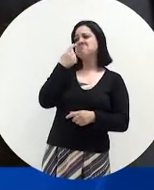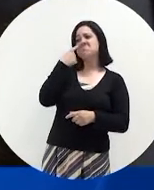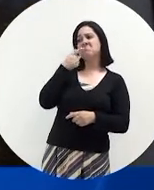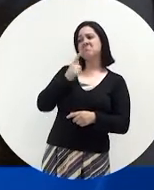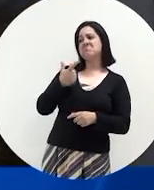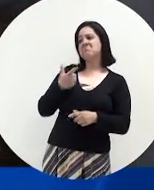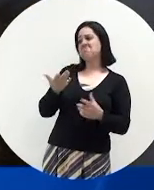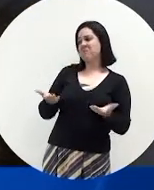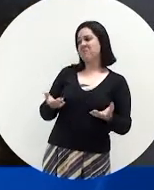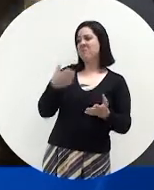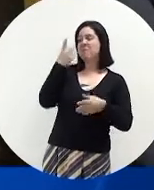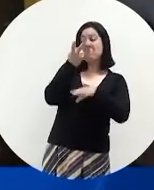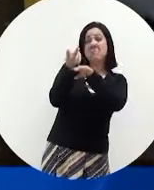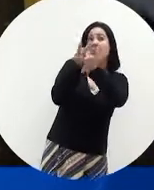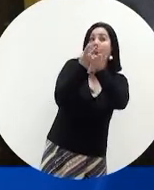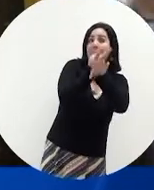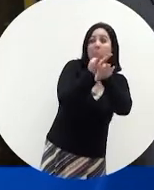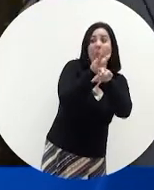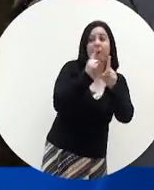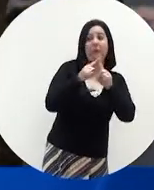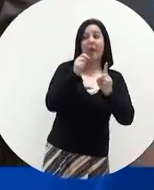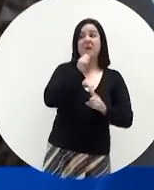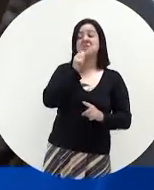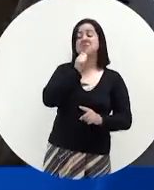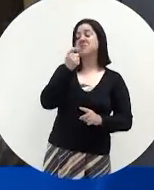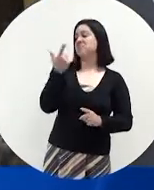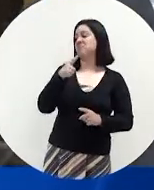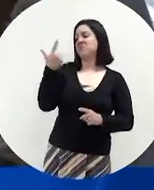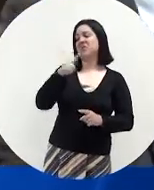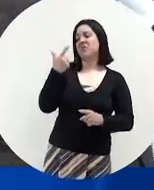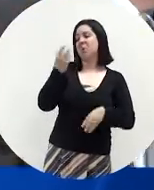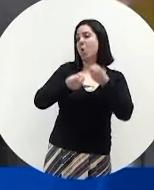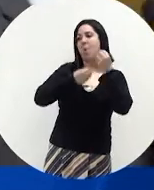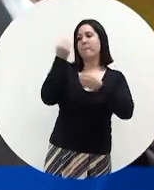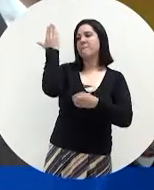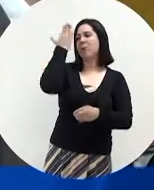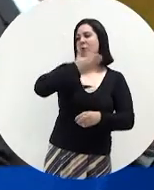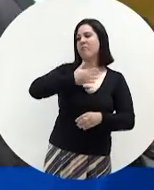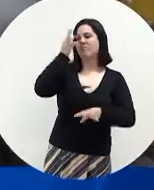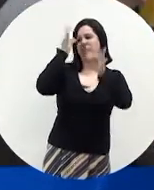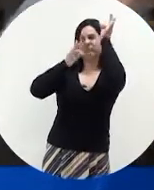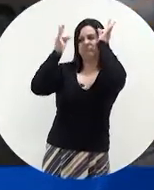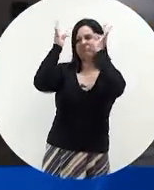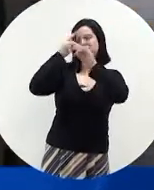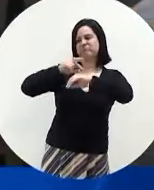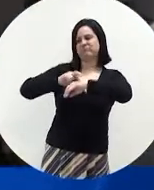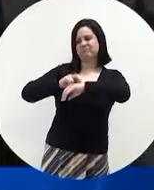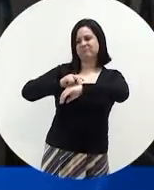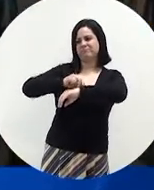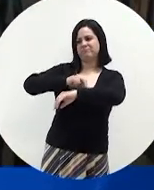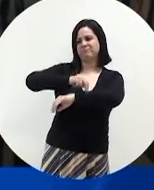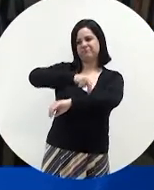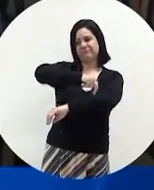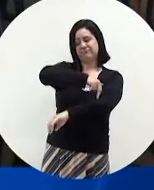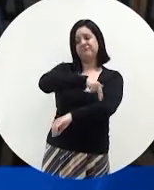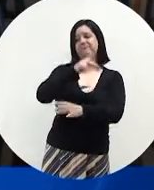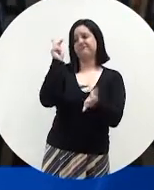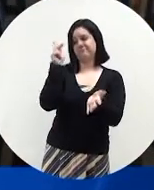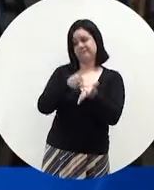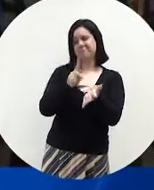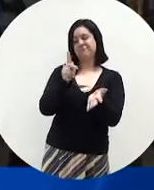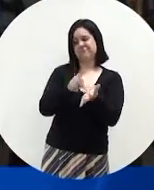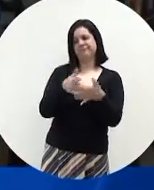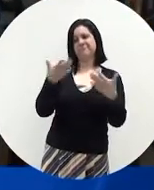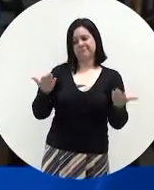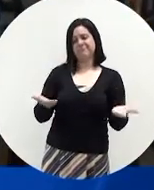homem, tá? E tudo continua sendo uma teoria. E aí quando você pergunta, bom, onde estão as provas científicas? Não, a gente